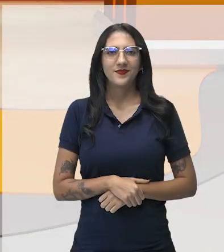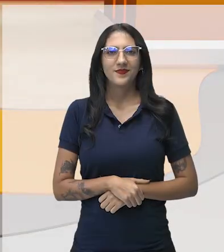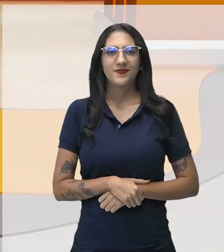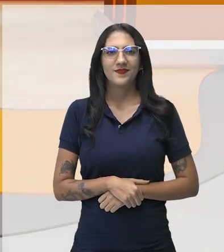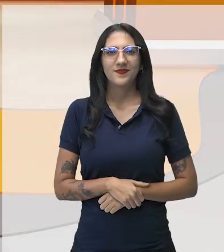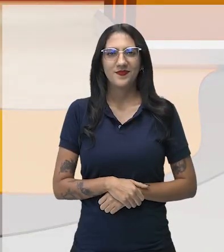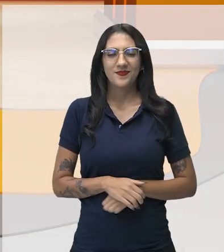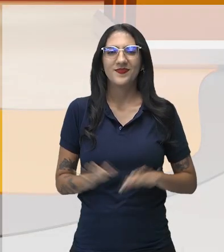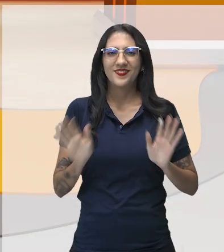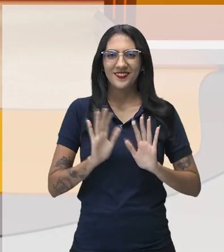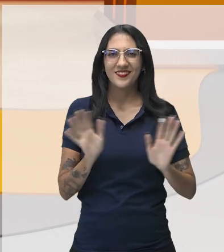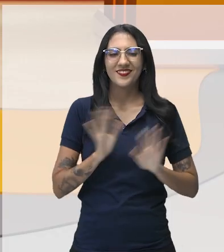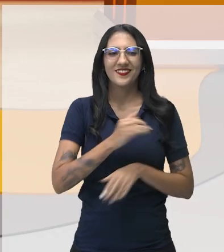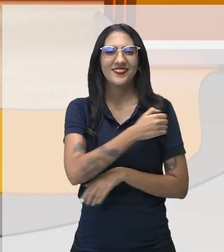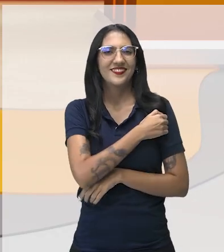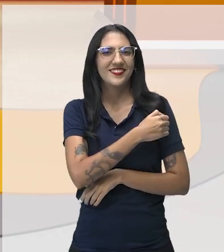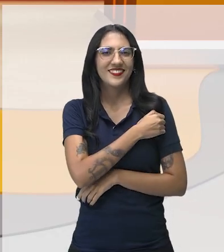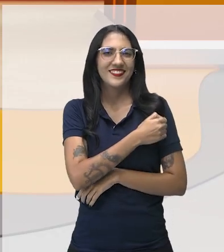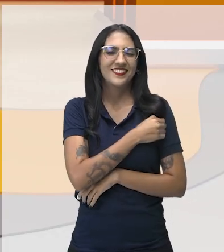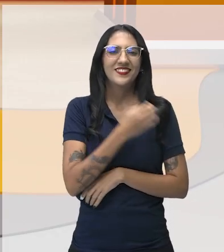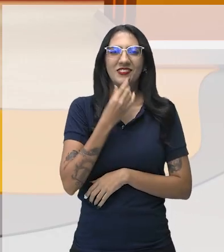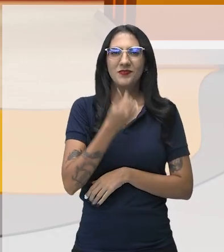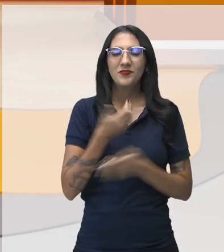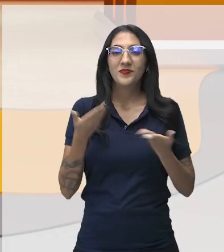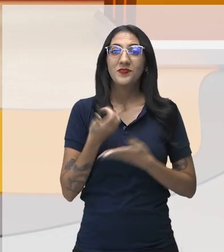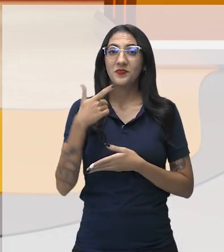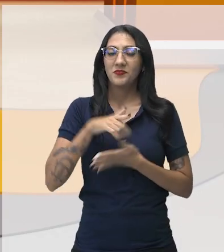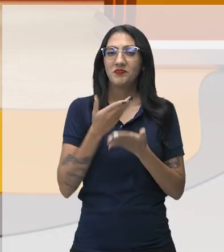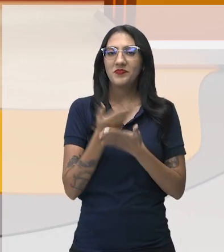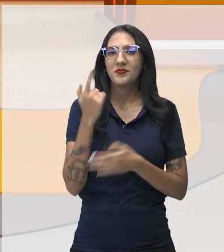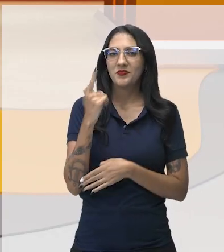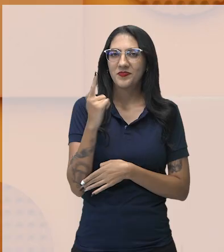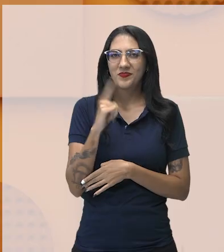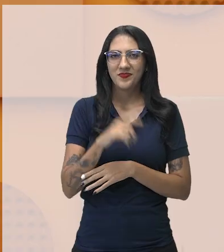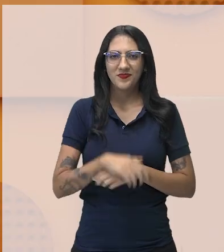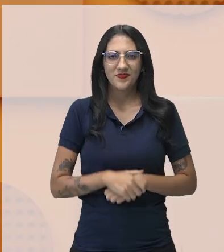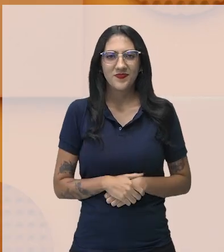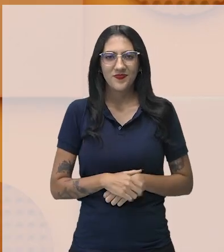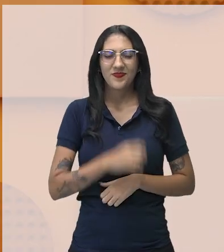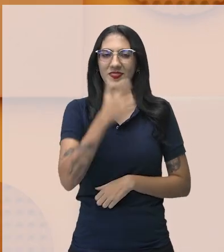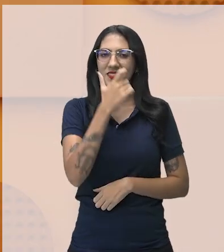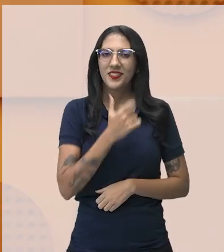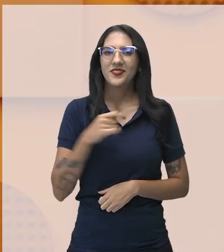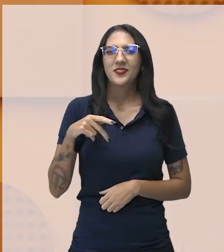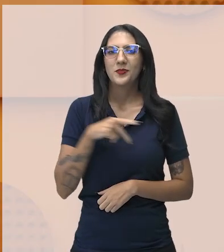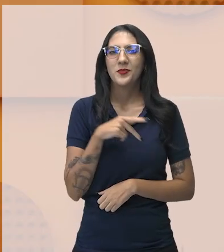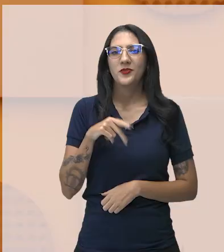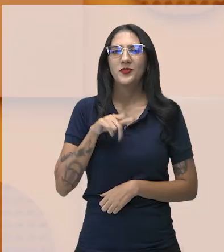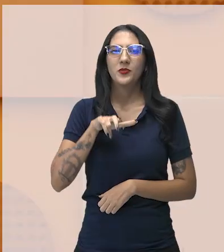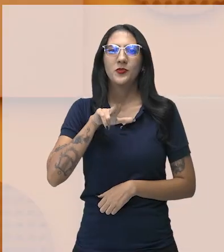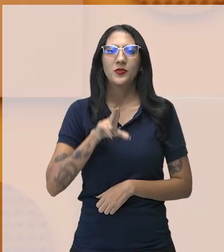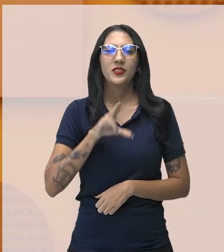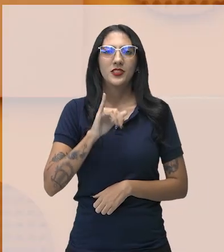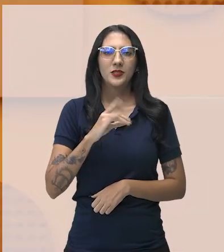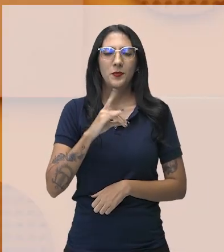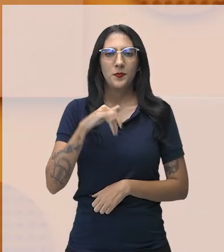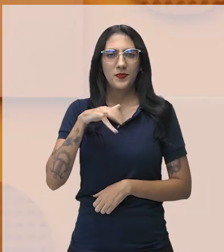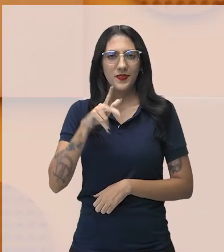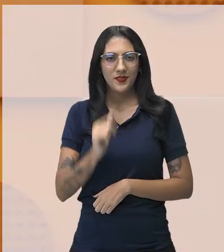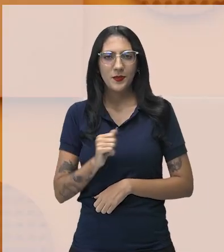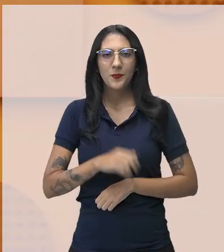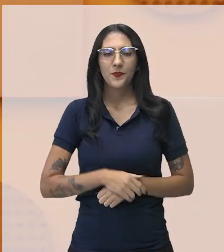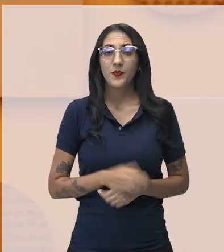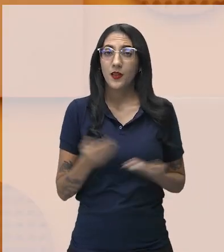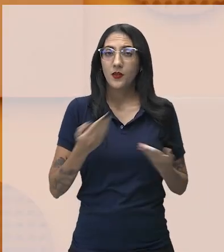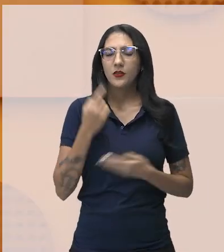todos vocês, estamos reunidos para mais uma aula de Geografia. Eu sou a professora Ludmila Dutra. Vamos